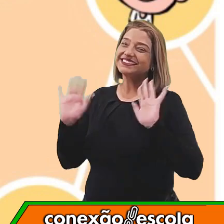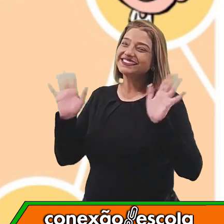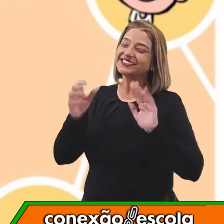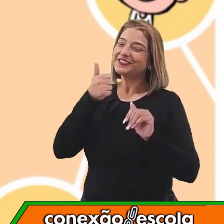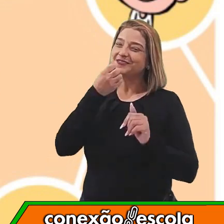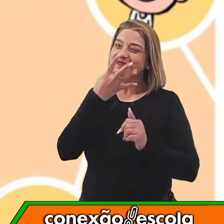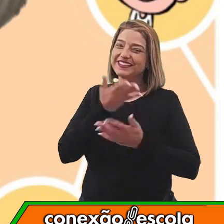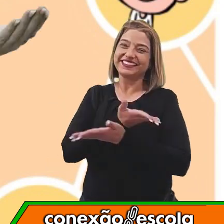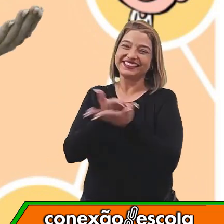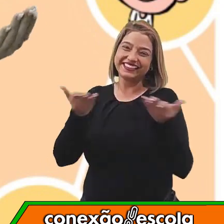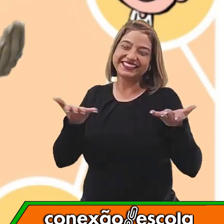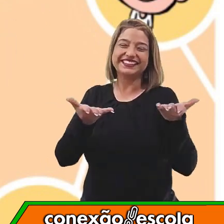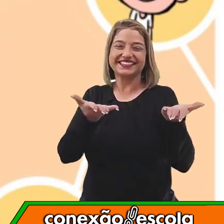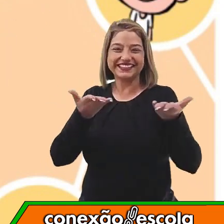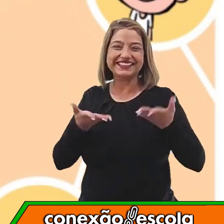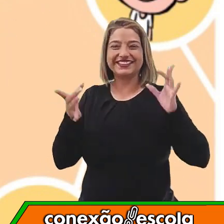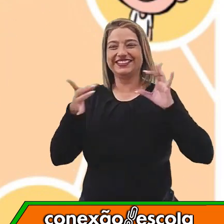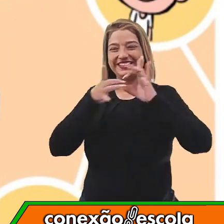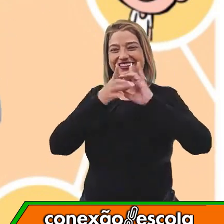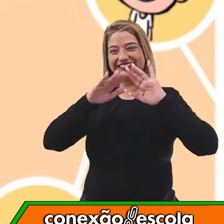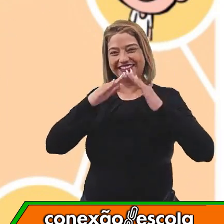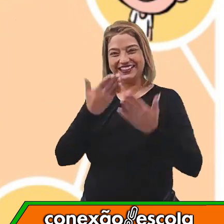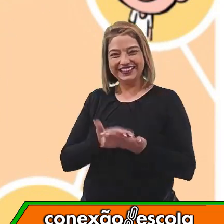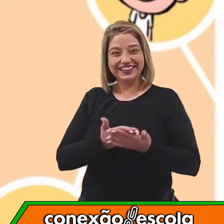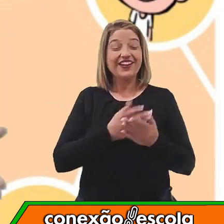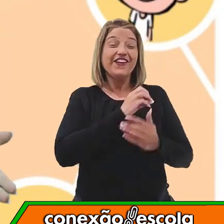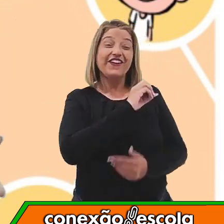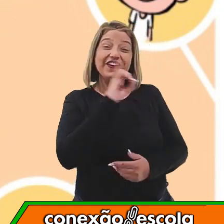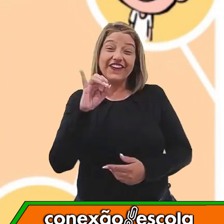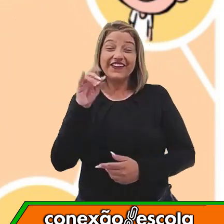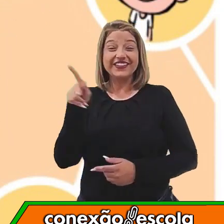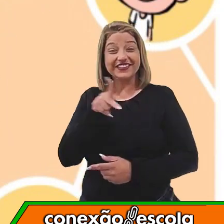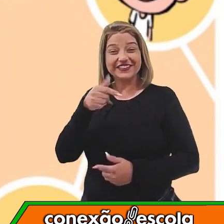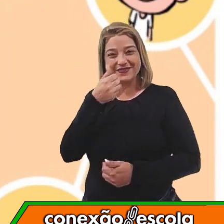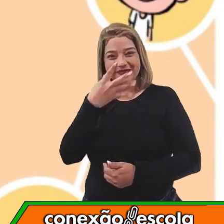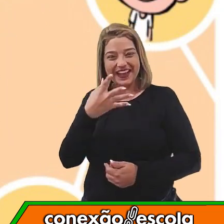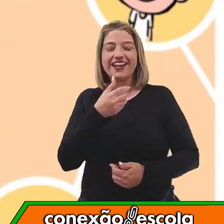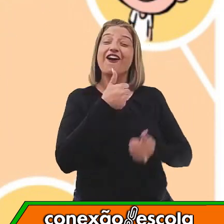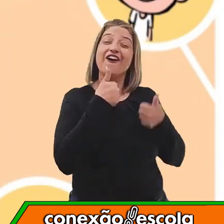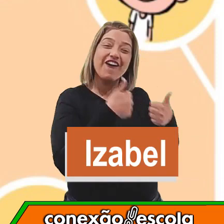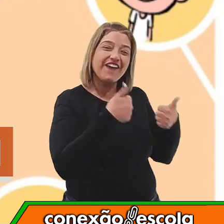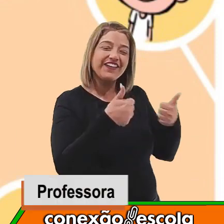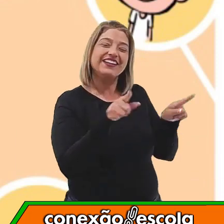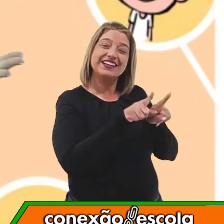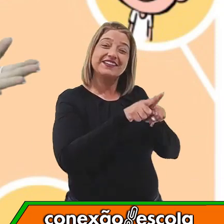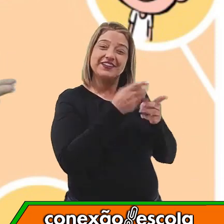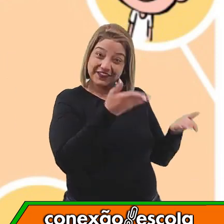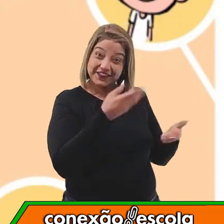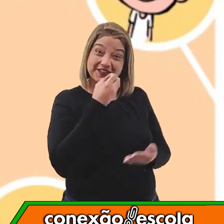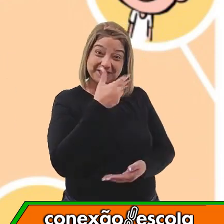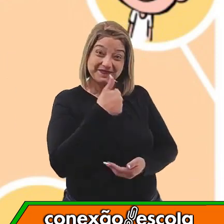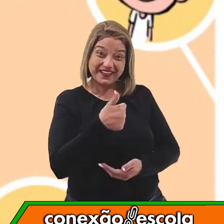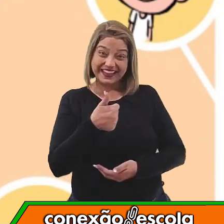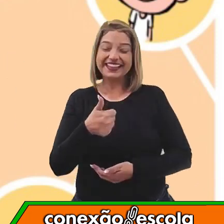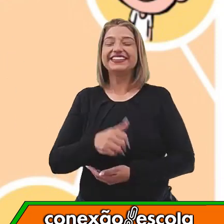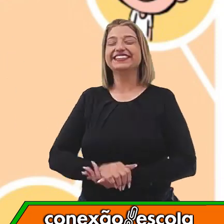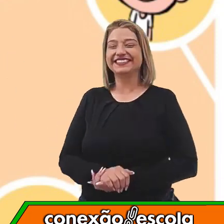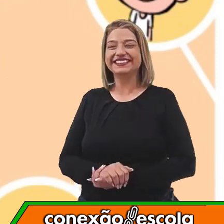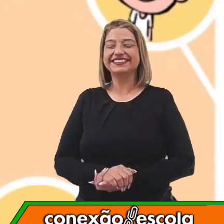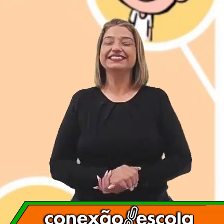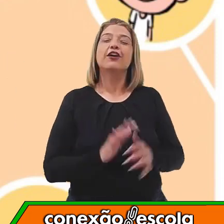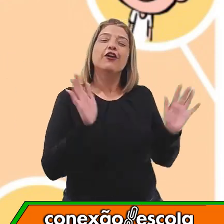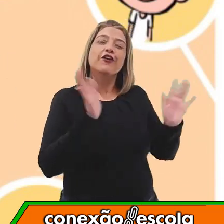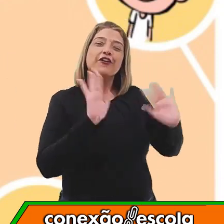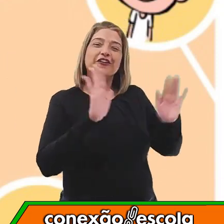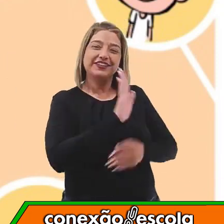Olá, sejam todos bem-vindos ao programa Conexão Escola. Oi, Probeto, tudo bem com você? Tudo ótimo, Pro Isabel, com você? Tudo jóia. Tudo jóia? Bom,